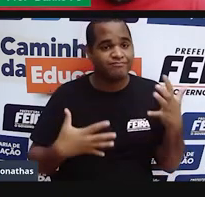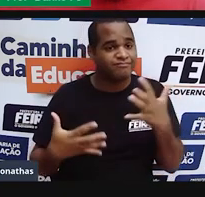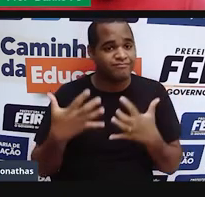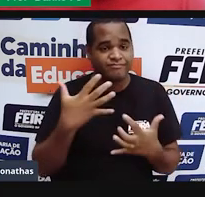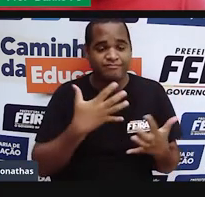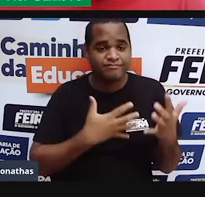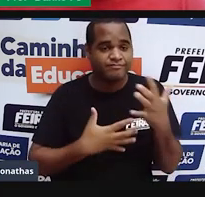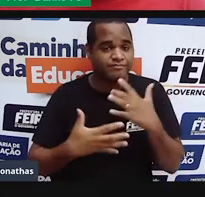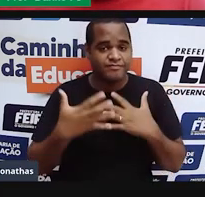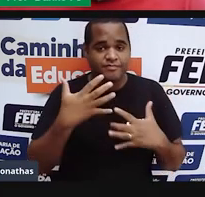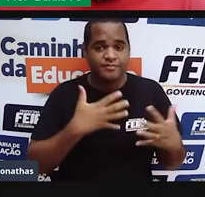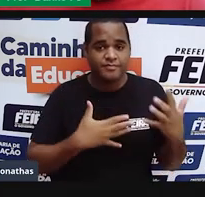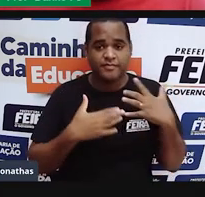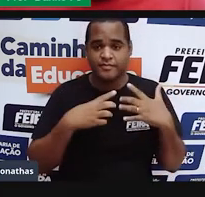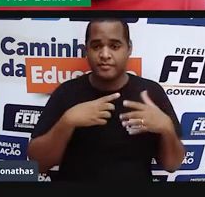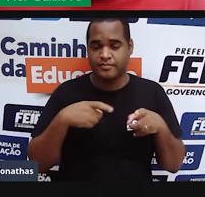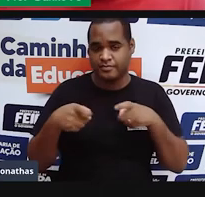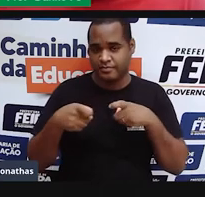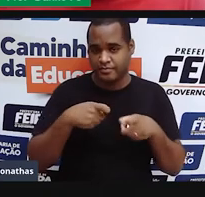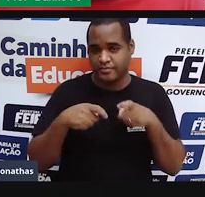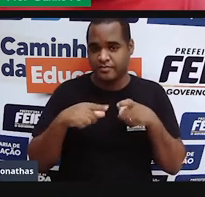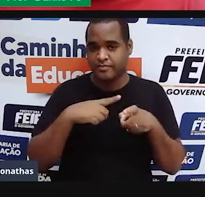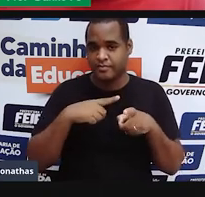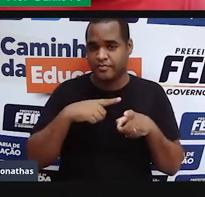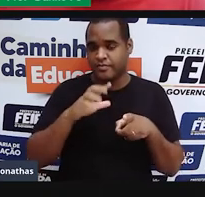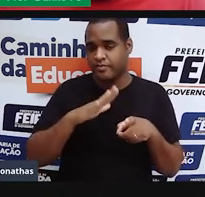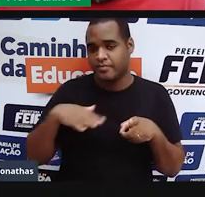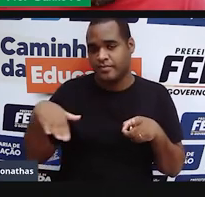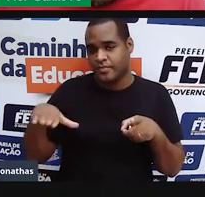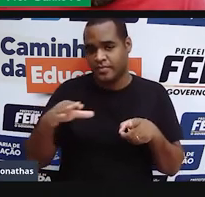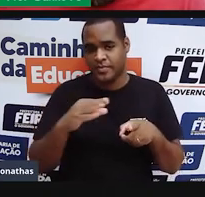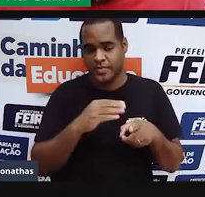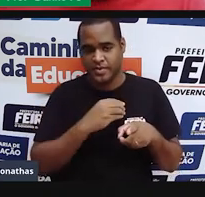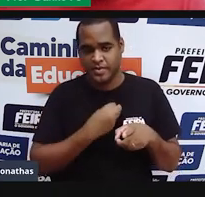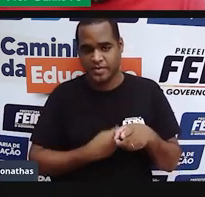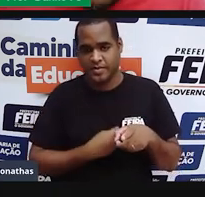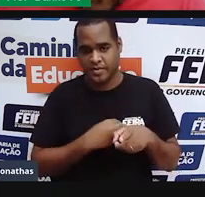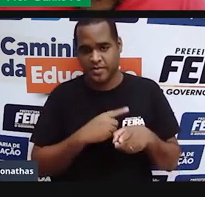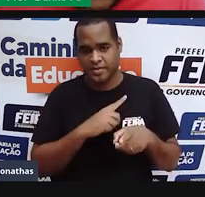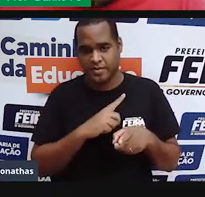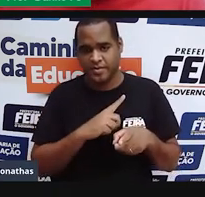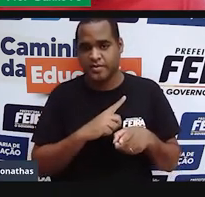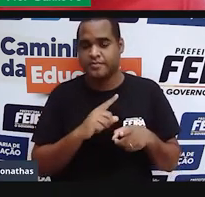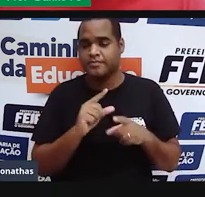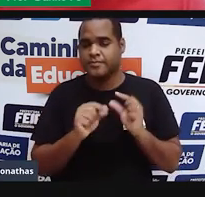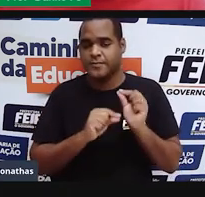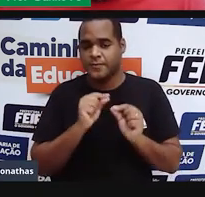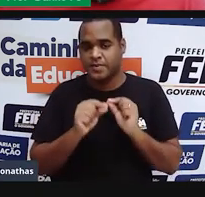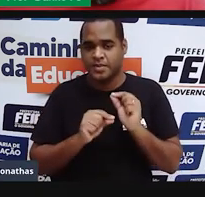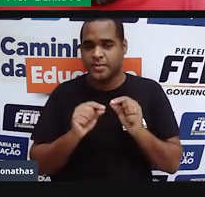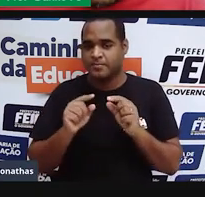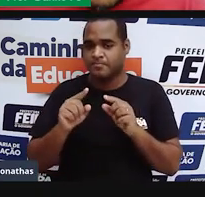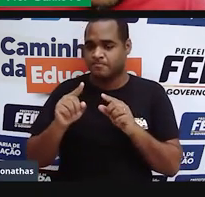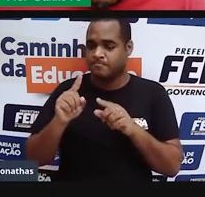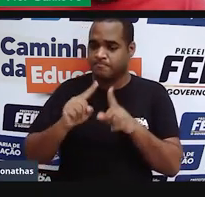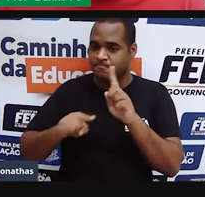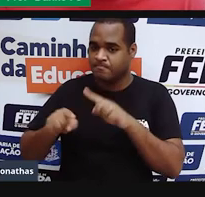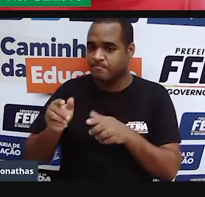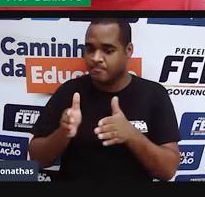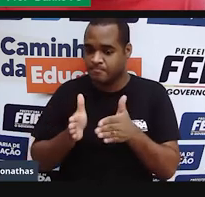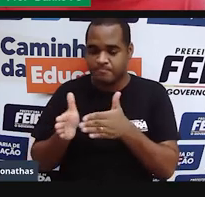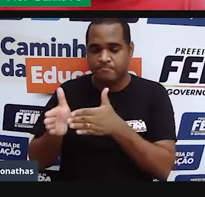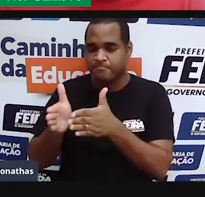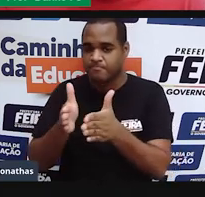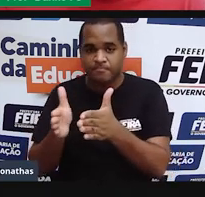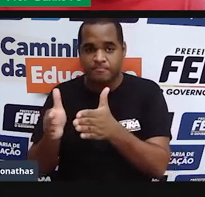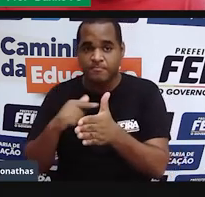beira, porque numa guerra que se dá na região com tantos rios, era óbvio que quem controlasse os rios